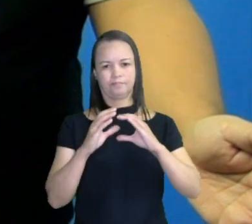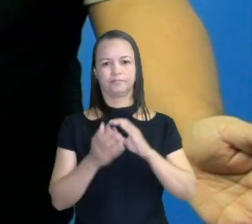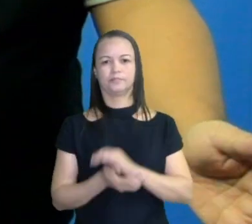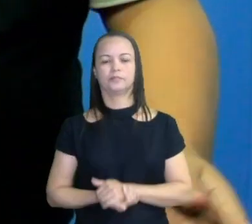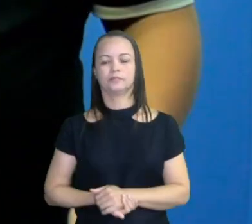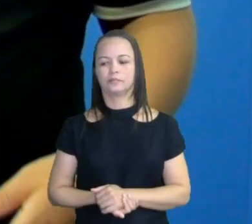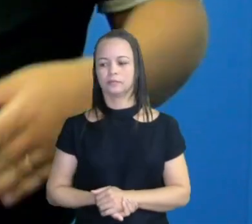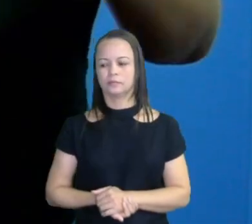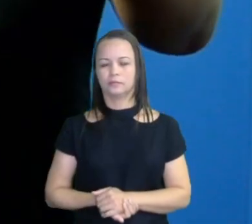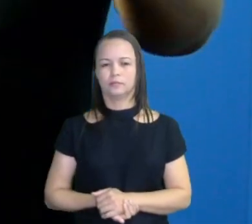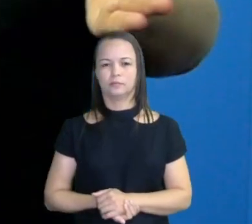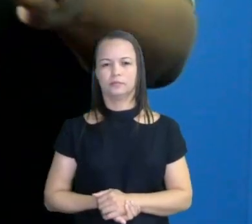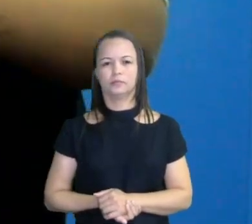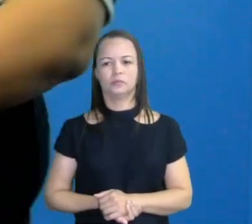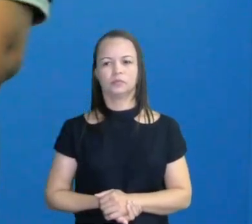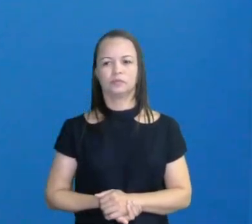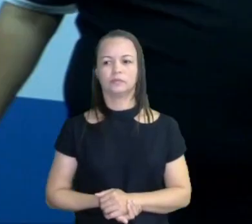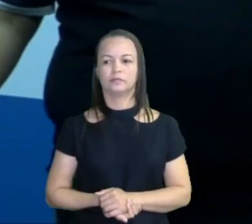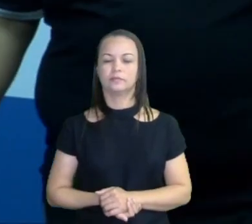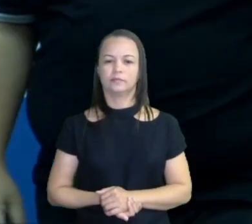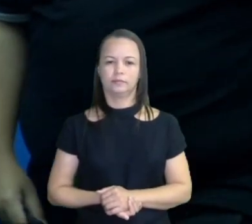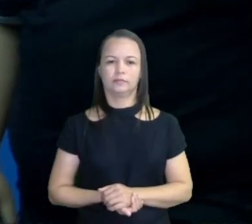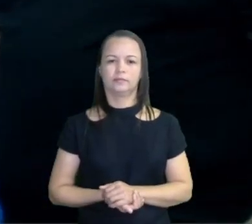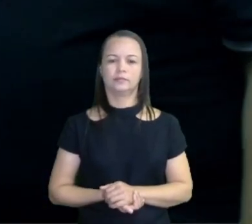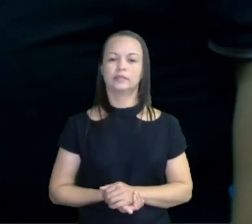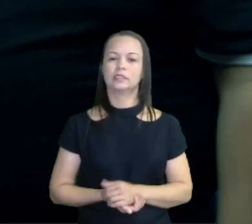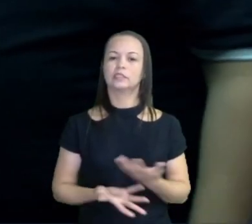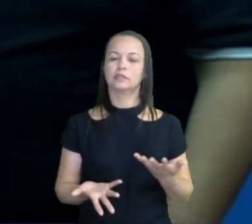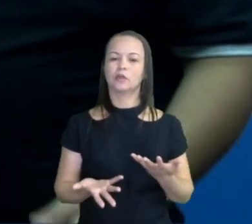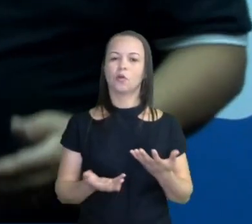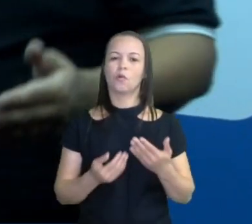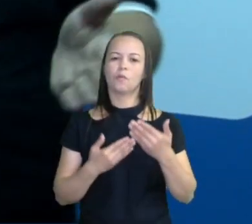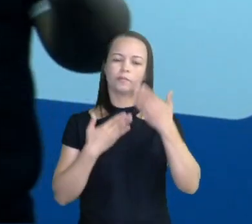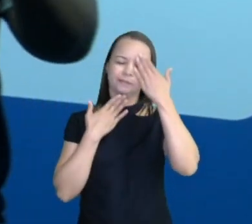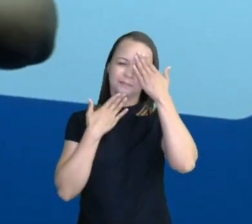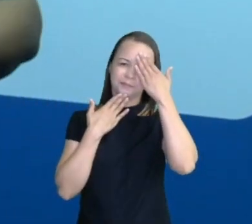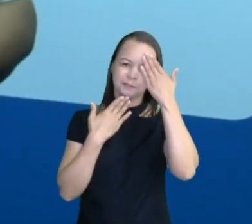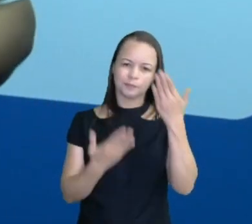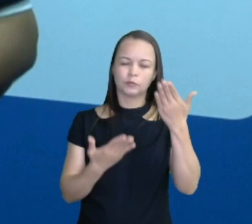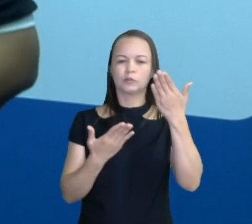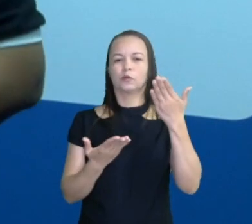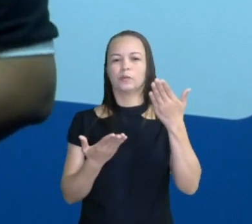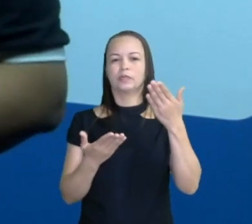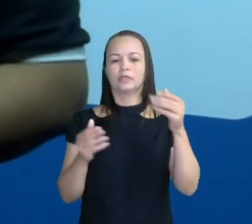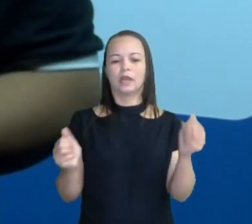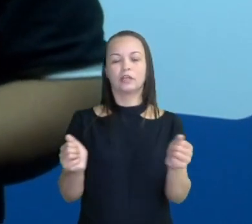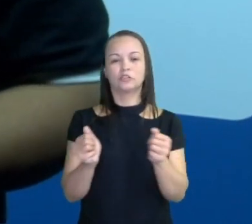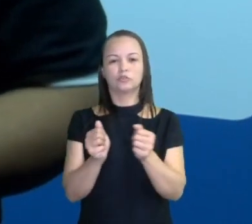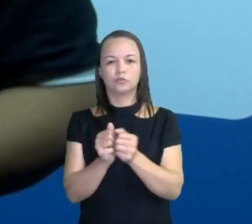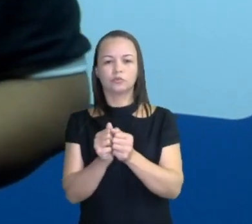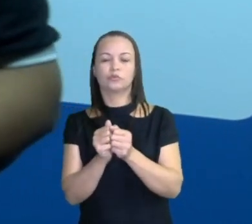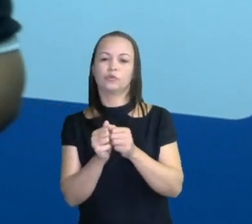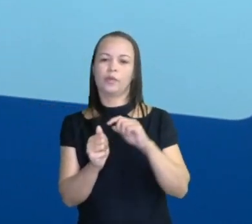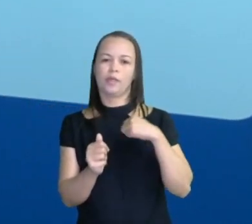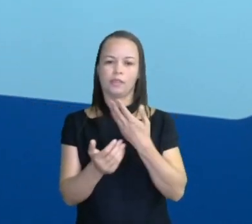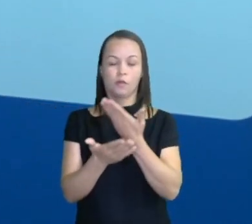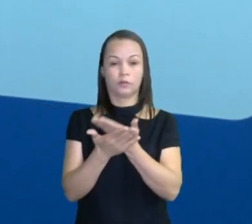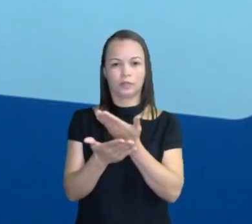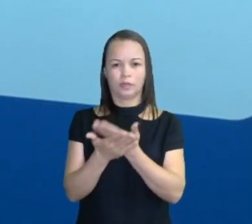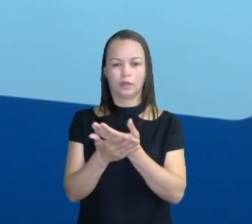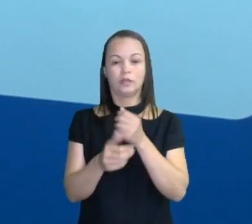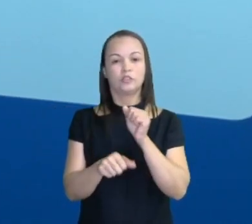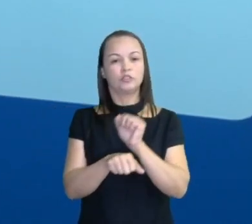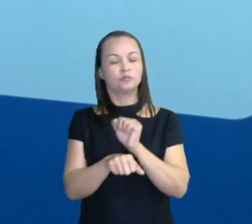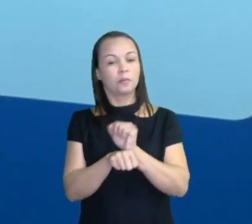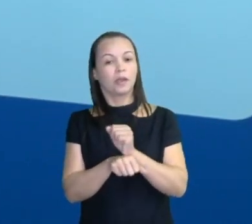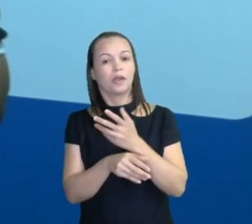comunicativo, tá bom? Gente, muito obrigado por estar em nossa aula.